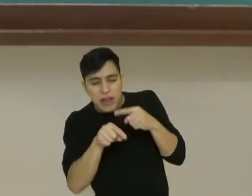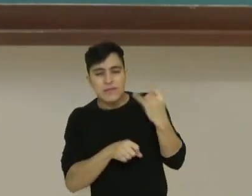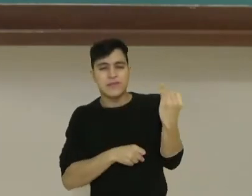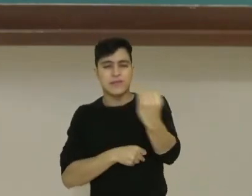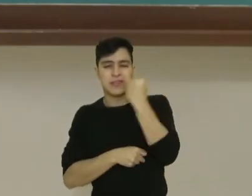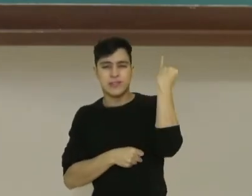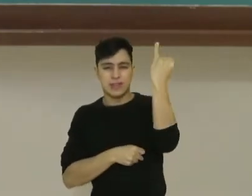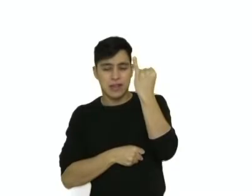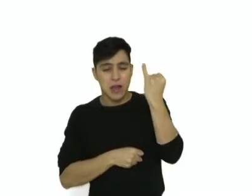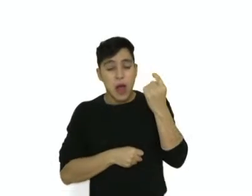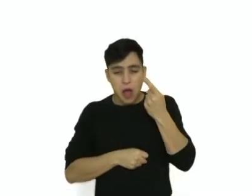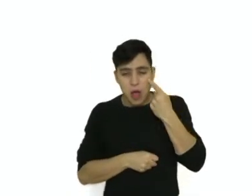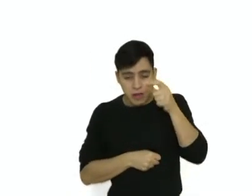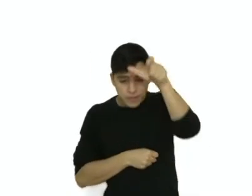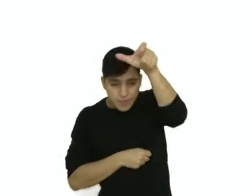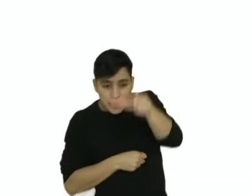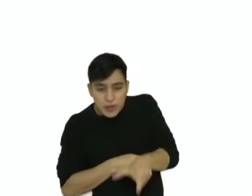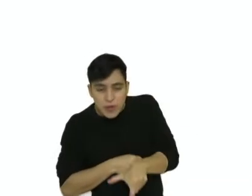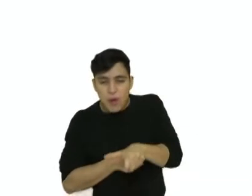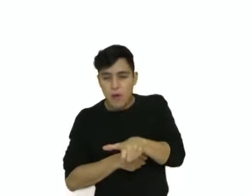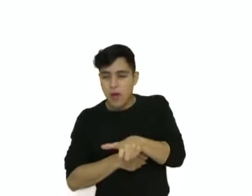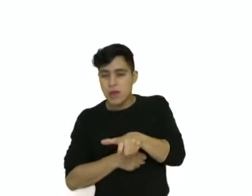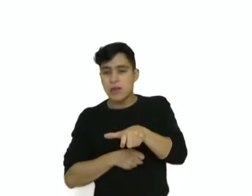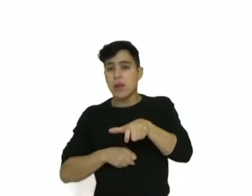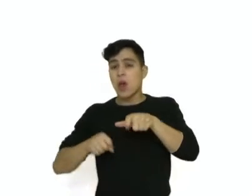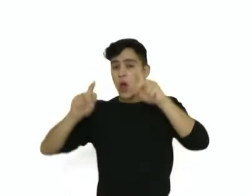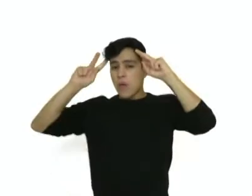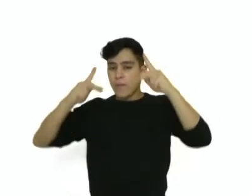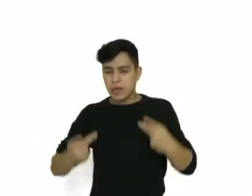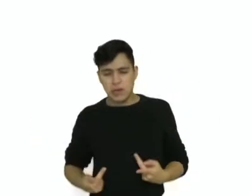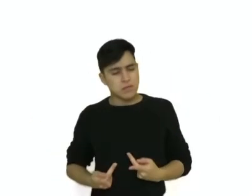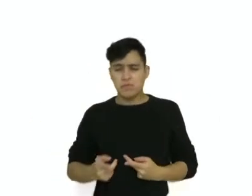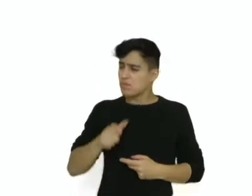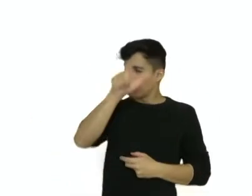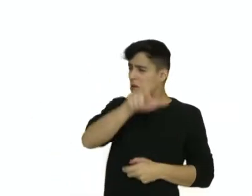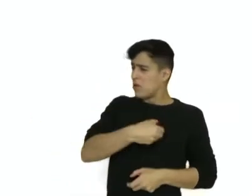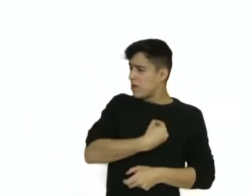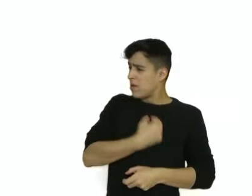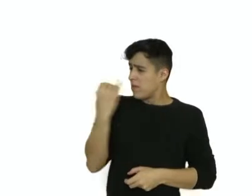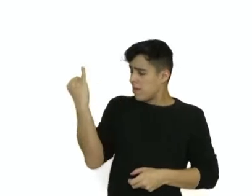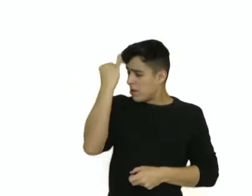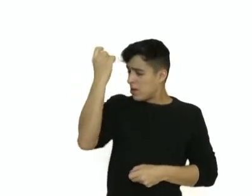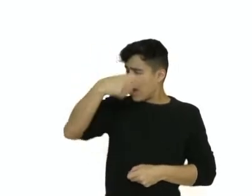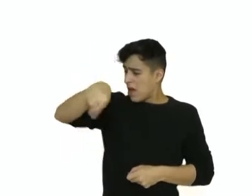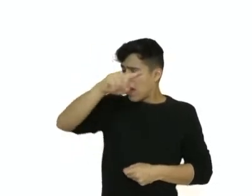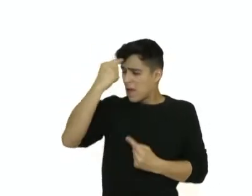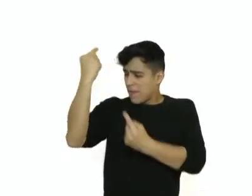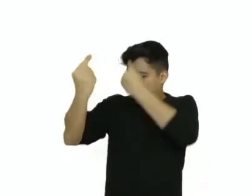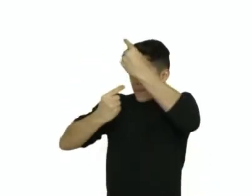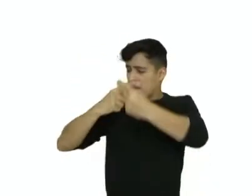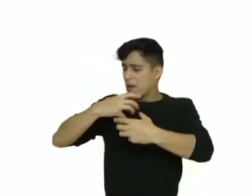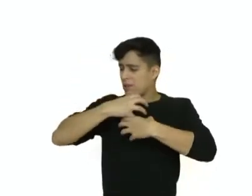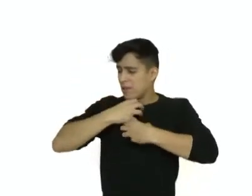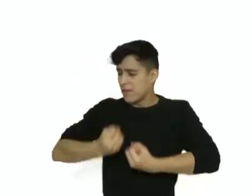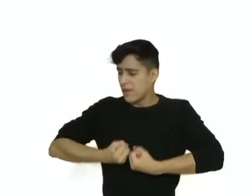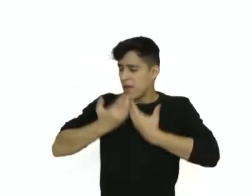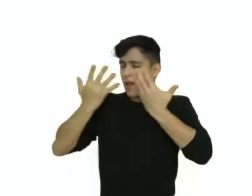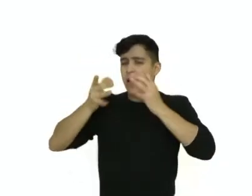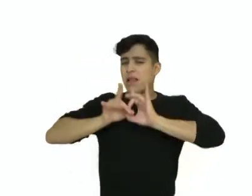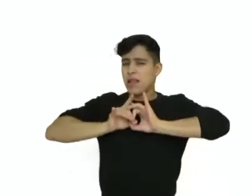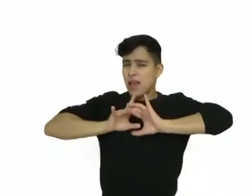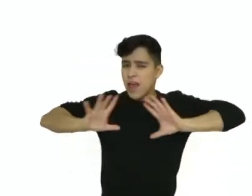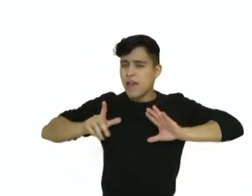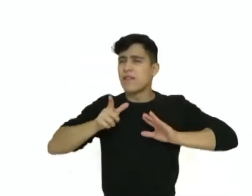Então, aqui, os humanistas valorizavam a ação humana e a liberdade de criar, agir e fazer escolha, como eu falei lá atrás para